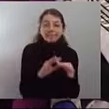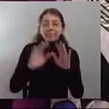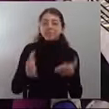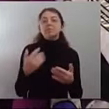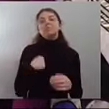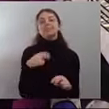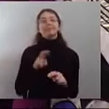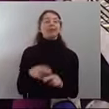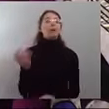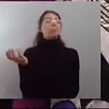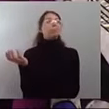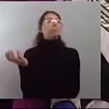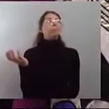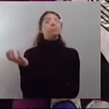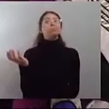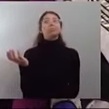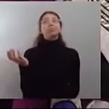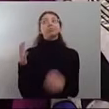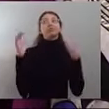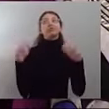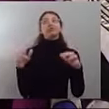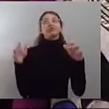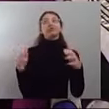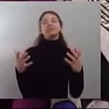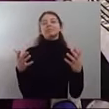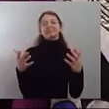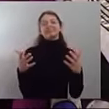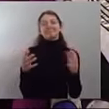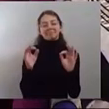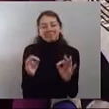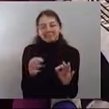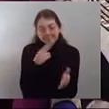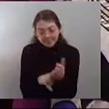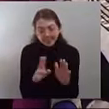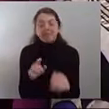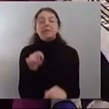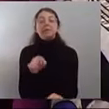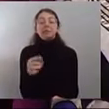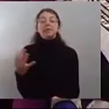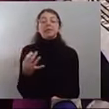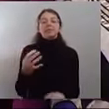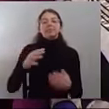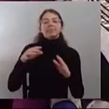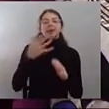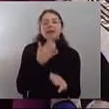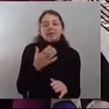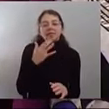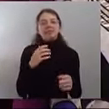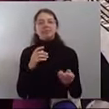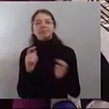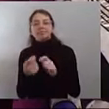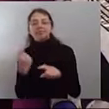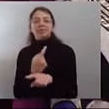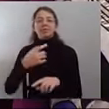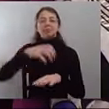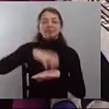espera que chova, literalmente. Em Oeiras, é urgente adotar medidas extraordinárias de prevenção e adaptação à construção em zonas